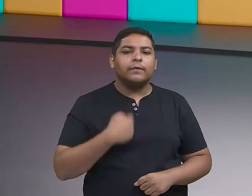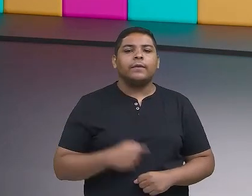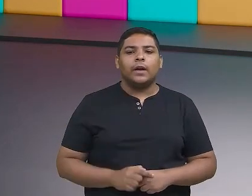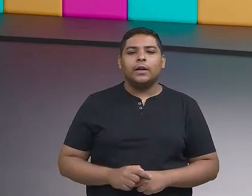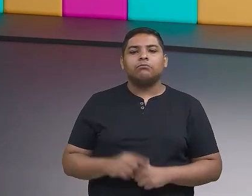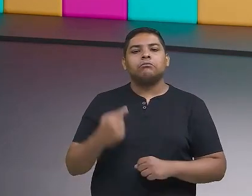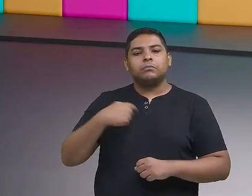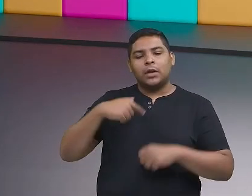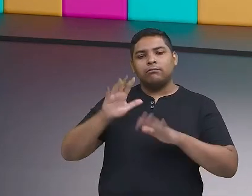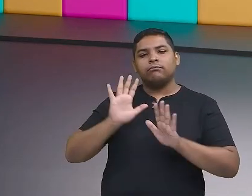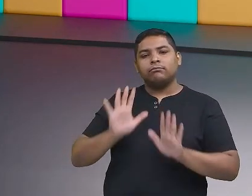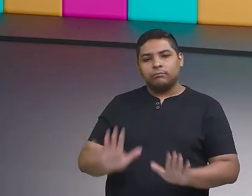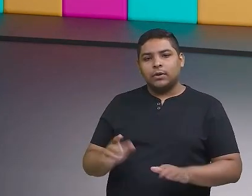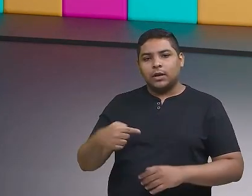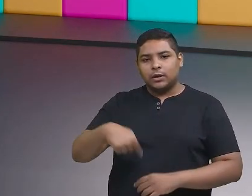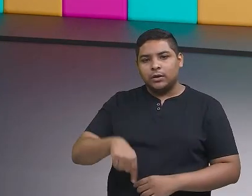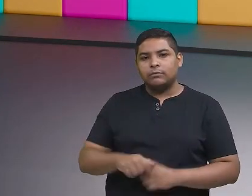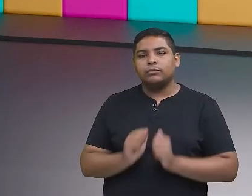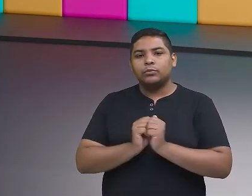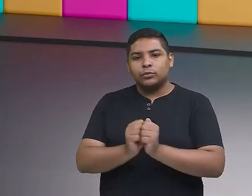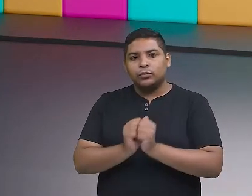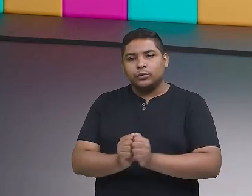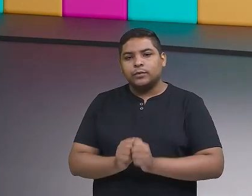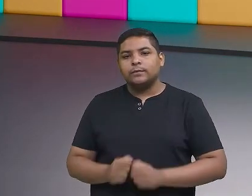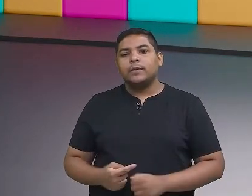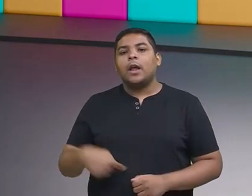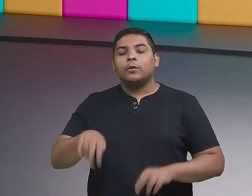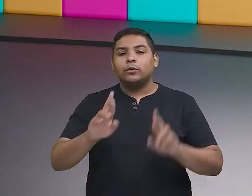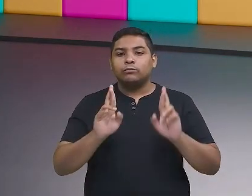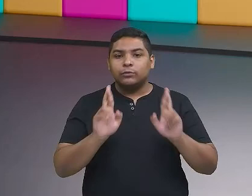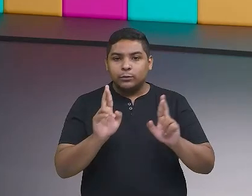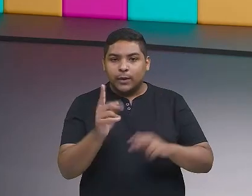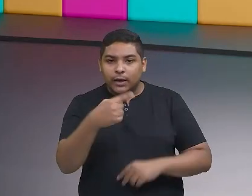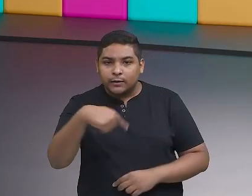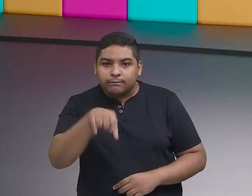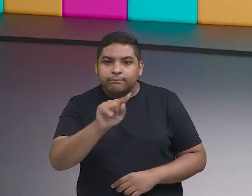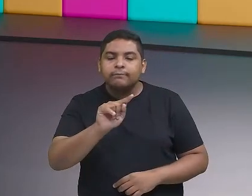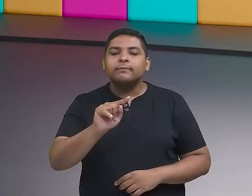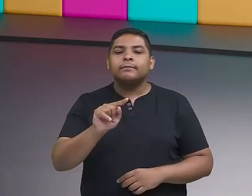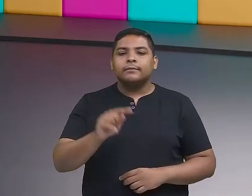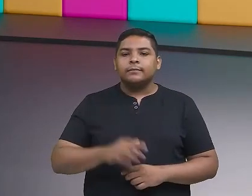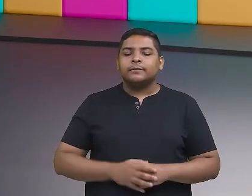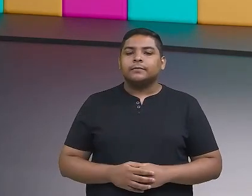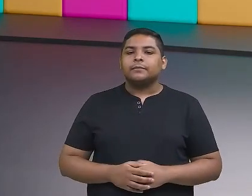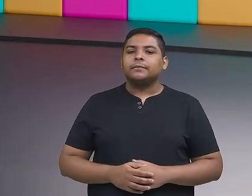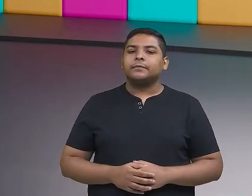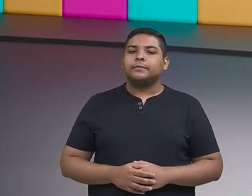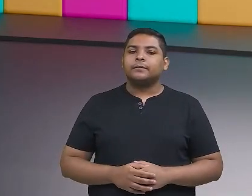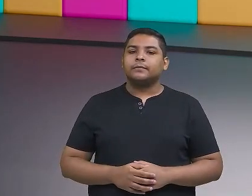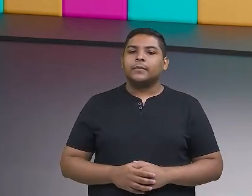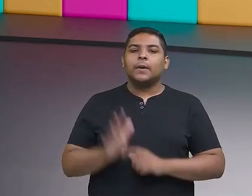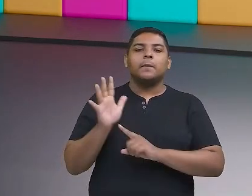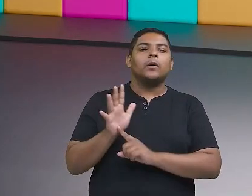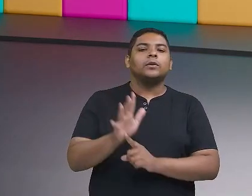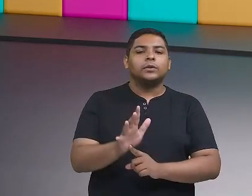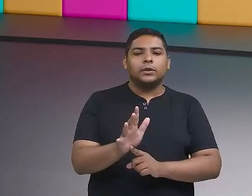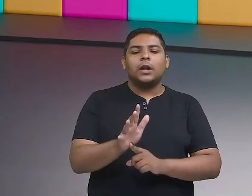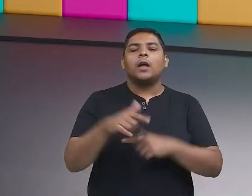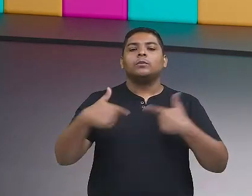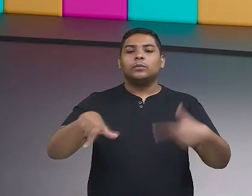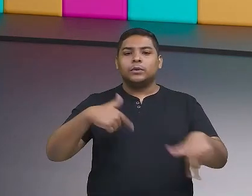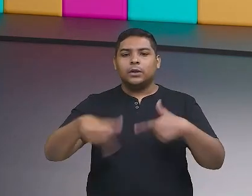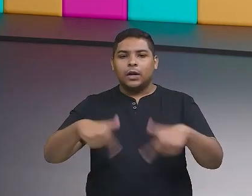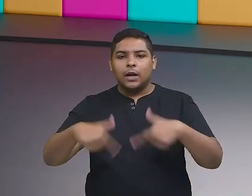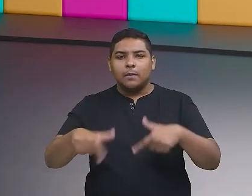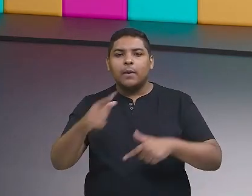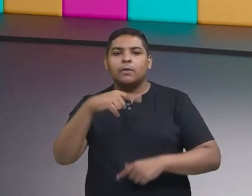disposição, ok? Vamos lá, eu estou na expectativa de mostrar para vocês o trabalho dos